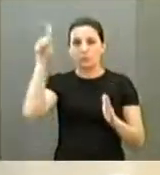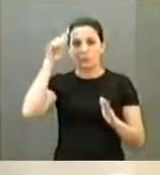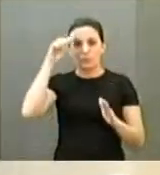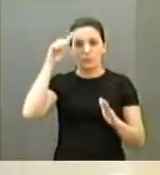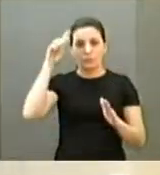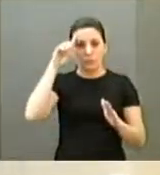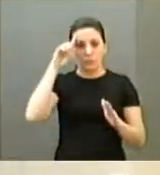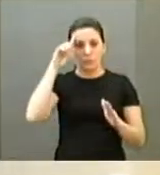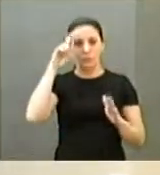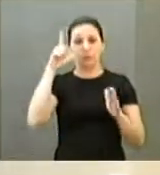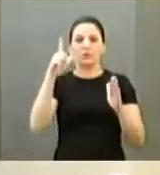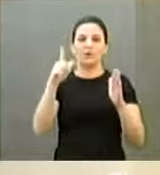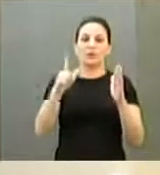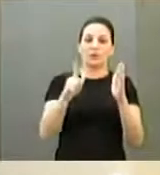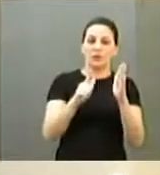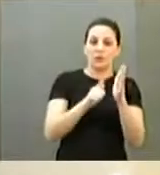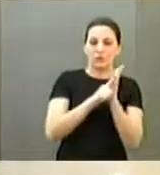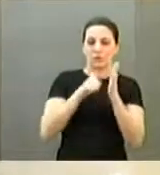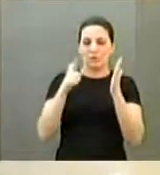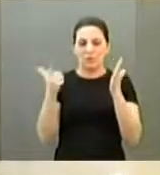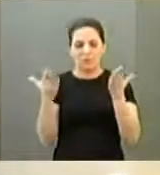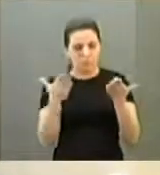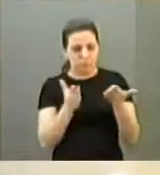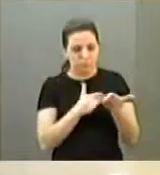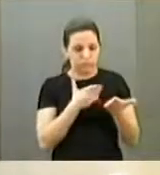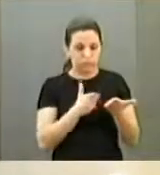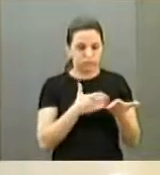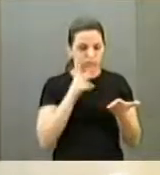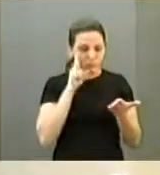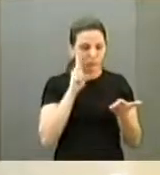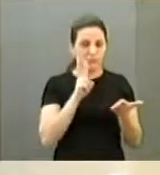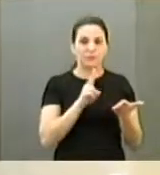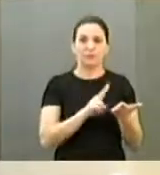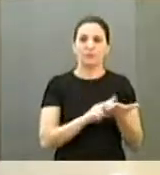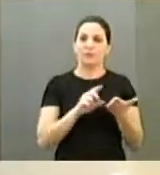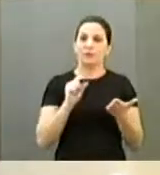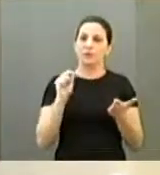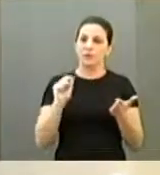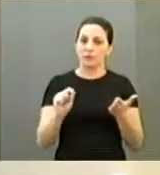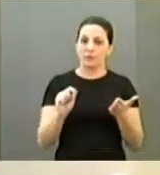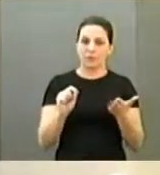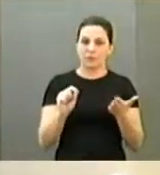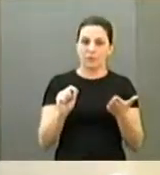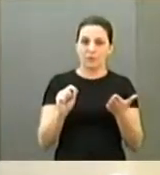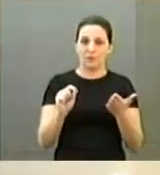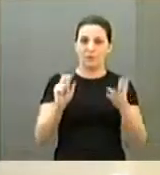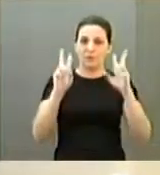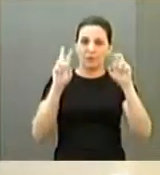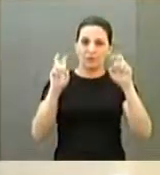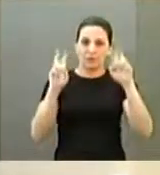principais jornais e revistas, nós vamos ver exaustivamente tratado o tema de